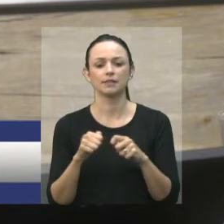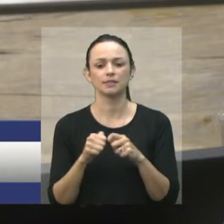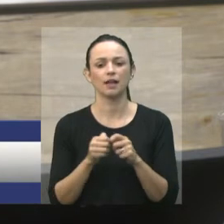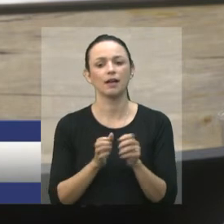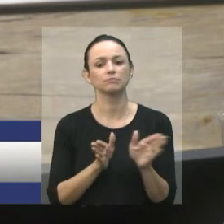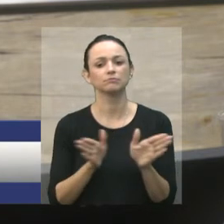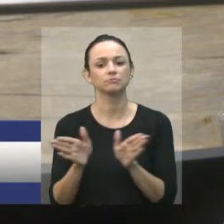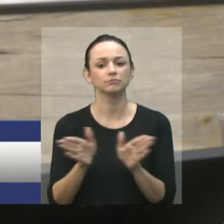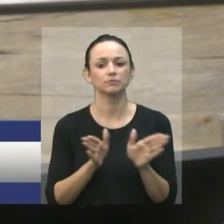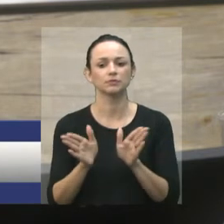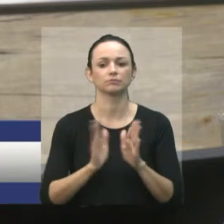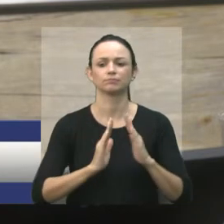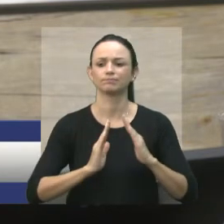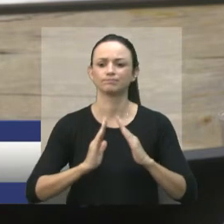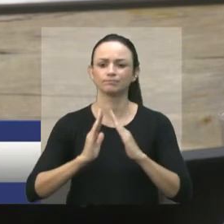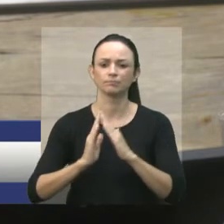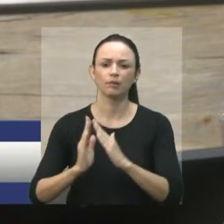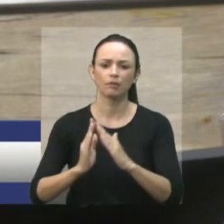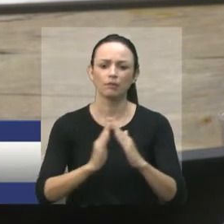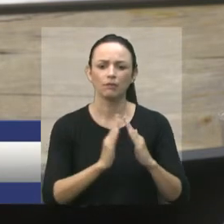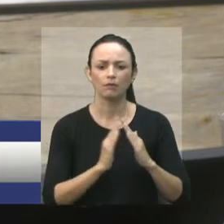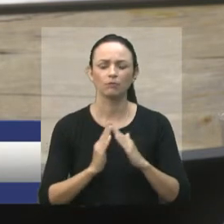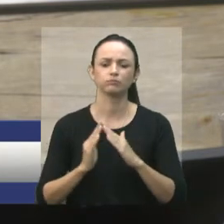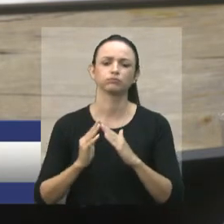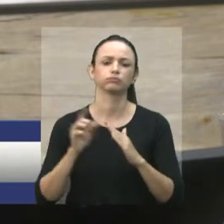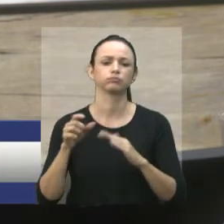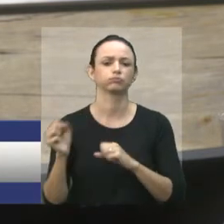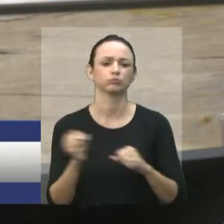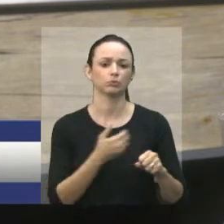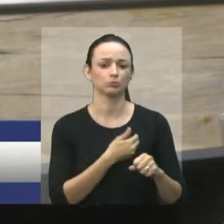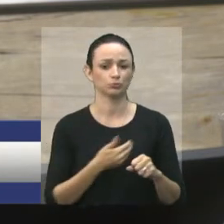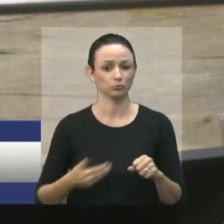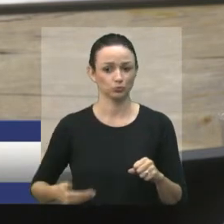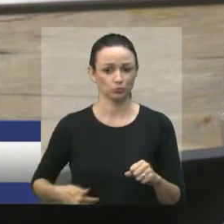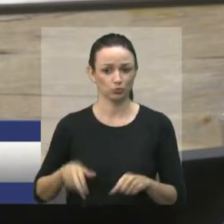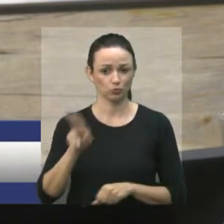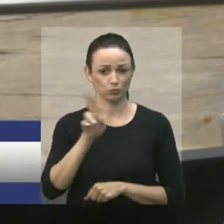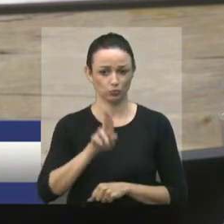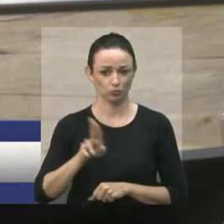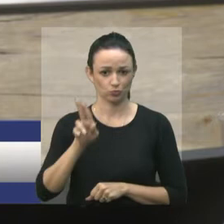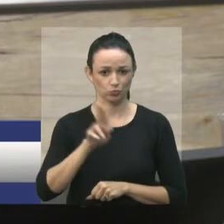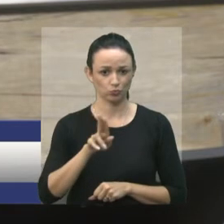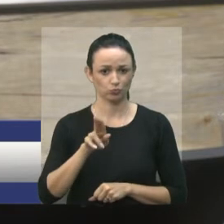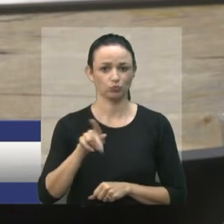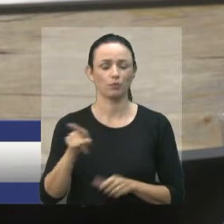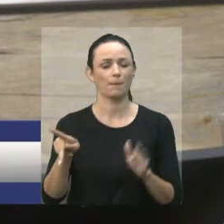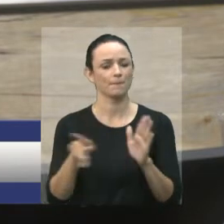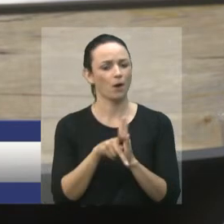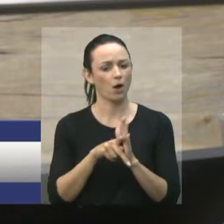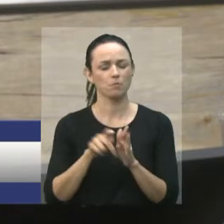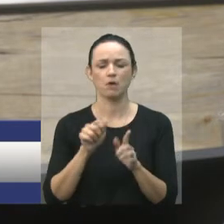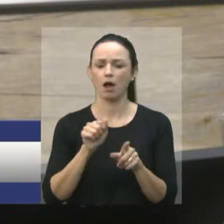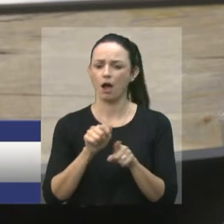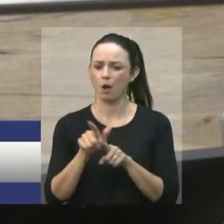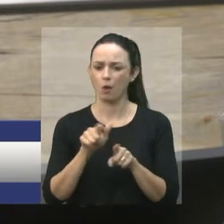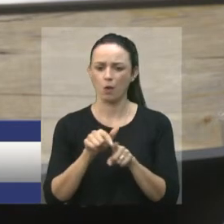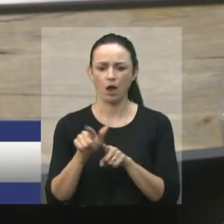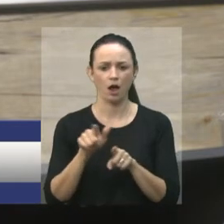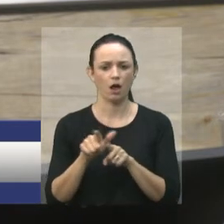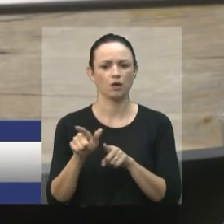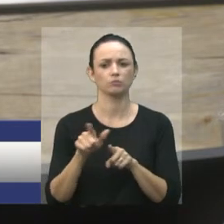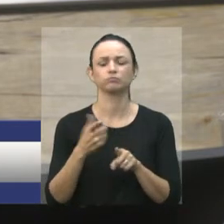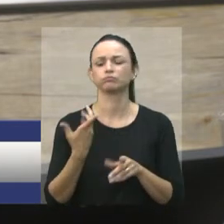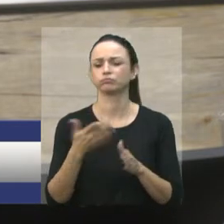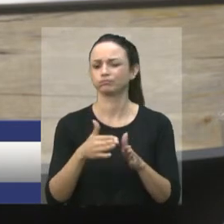acessibilidade arquitetônica nos imóveis que o poder público municipal faz uso, sejam eles próprios, alugados ou em